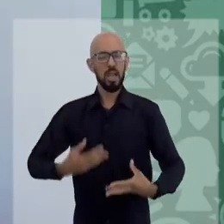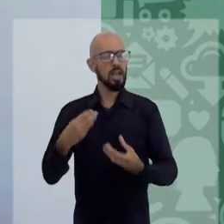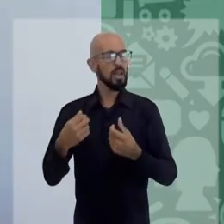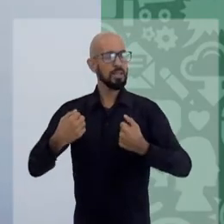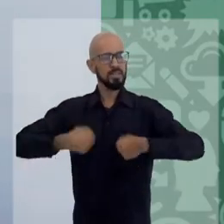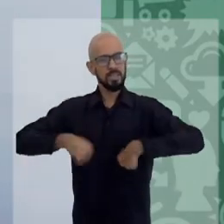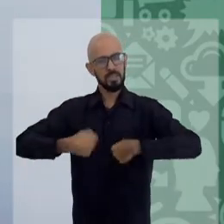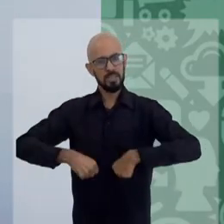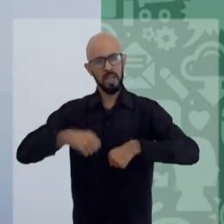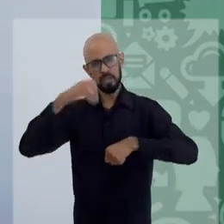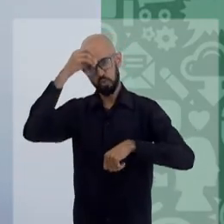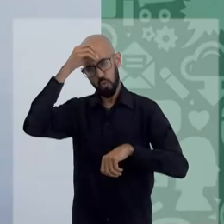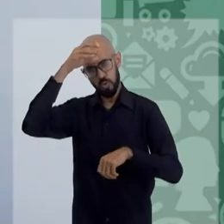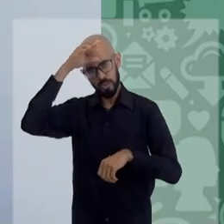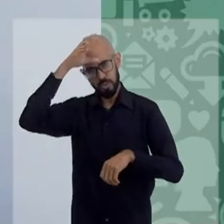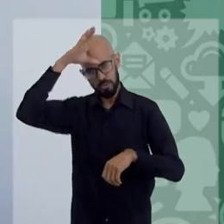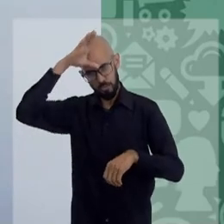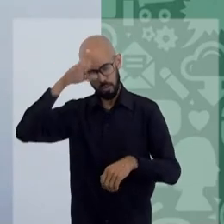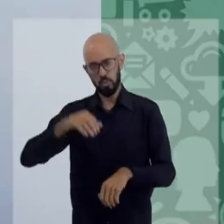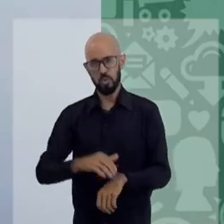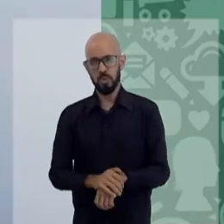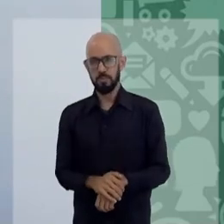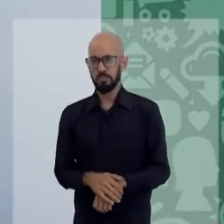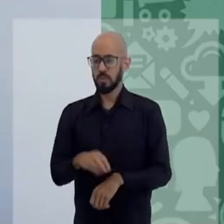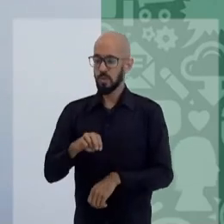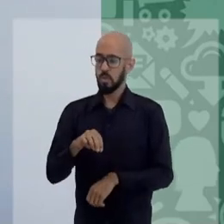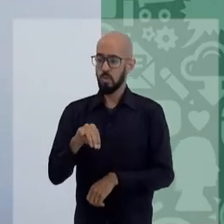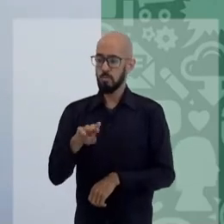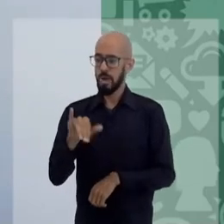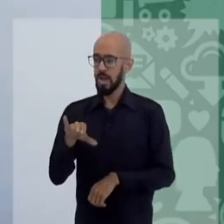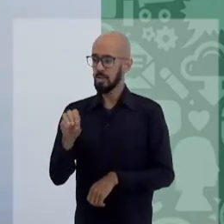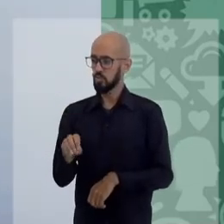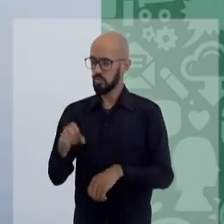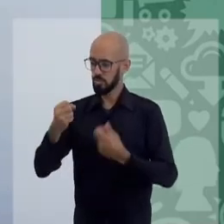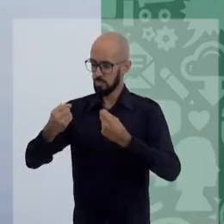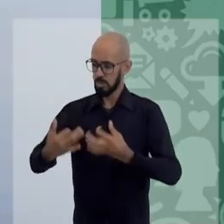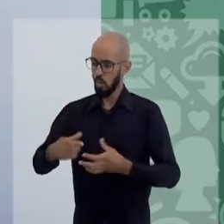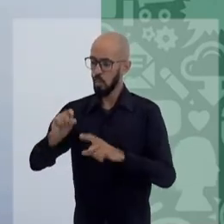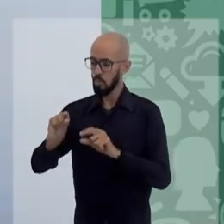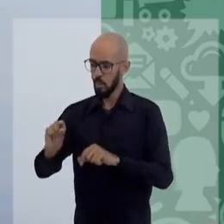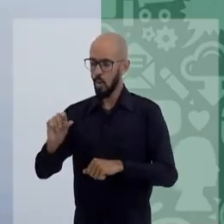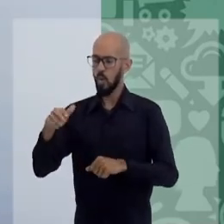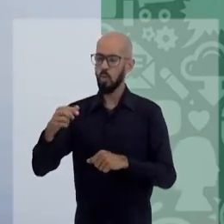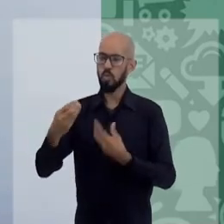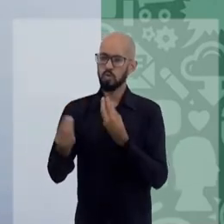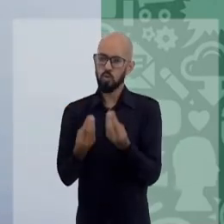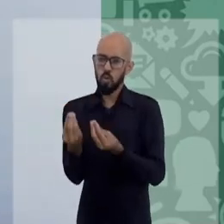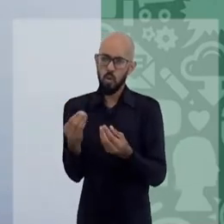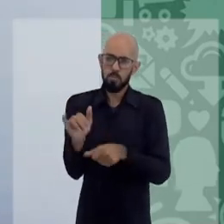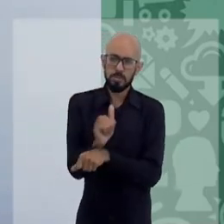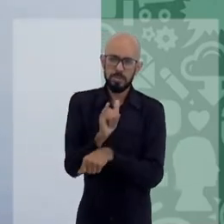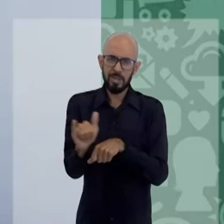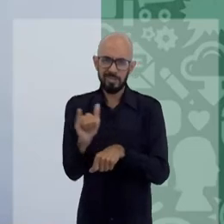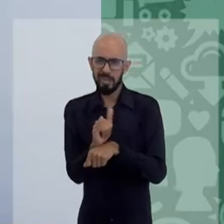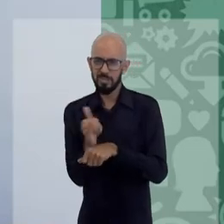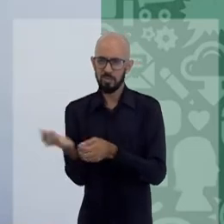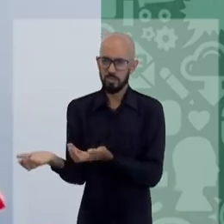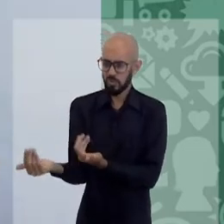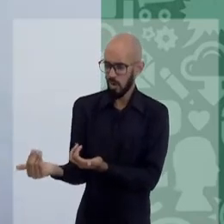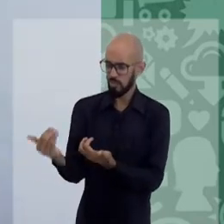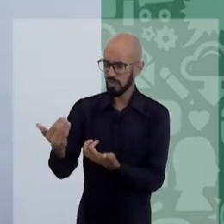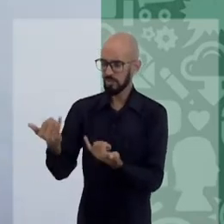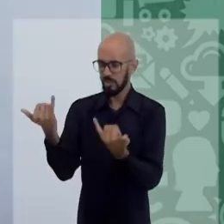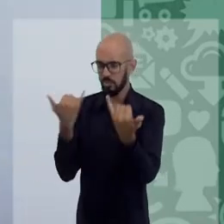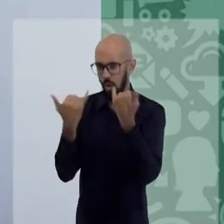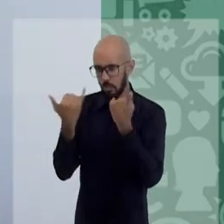essa necessidade de conhecimento, que o Márcio deu um panoramazinho aí sobre formas, né, do jovem